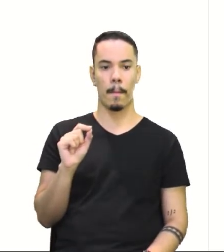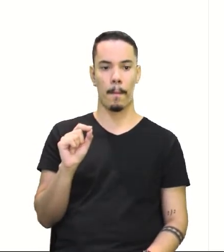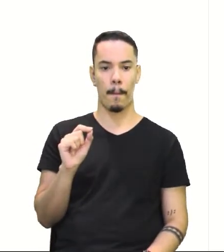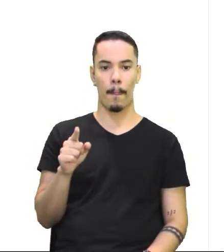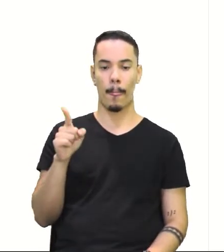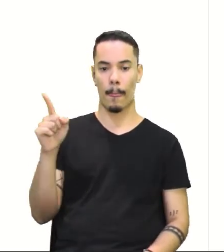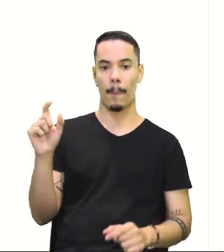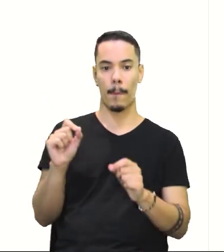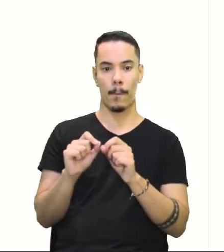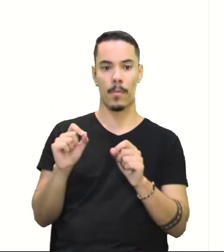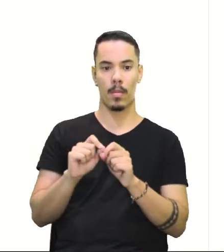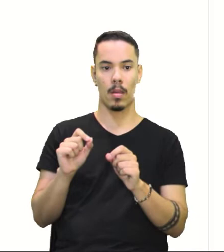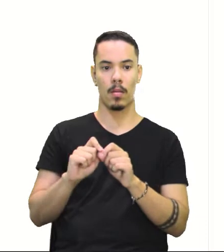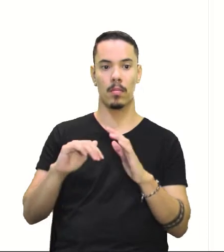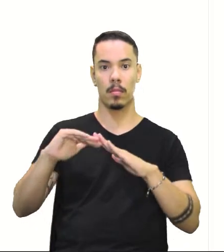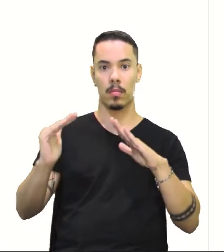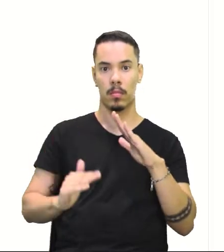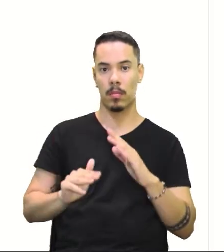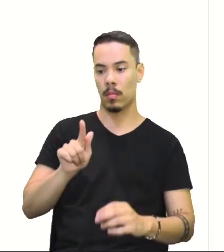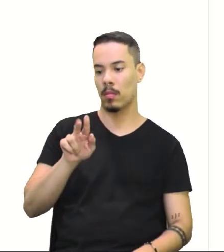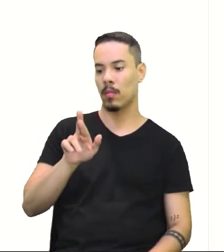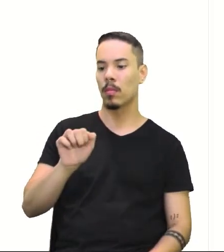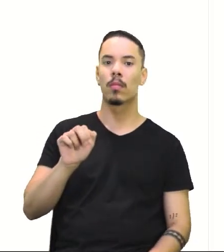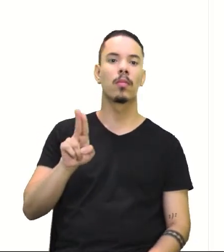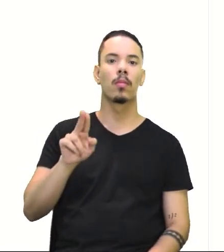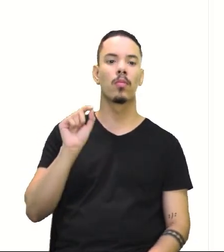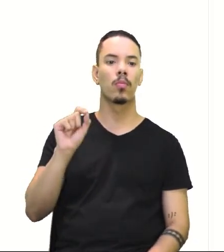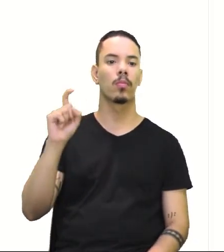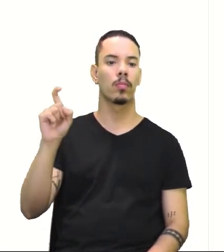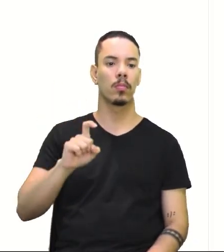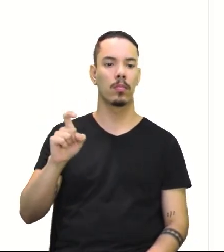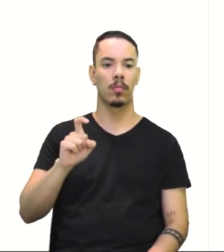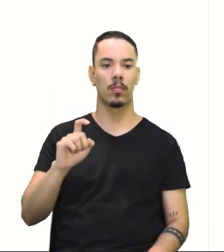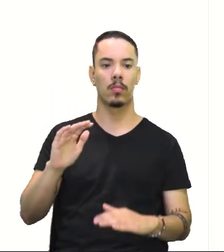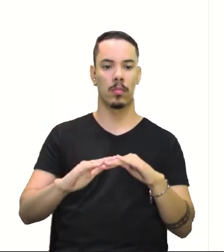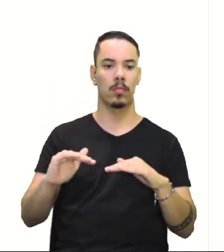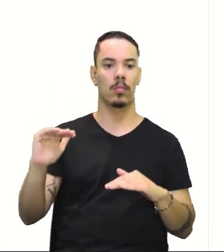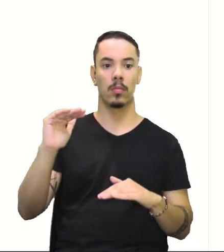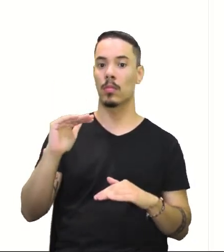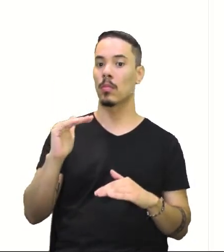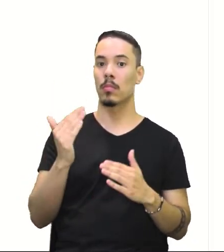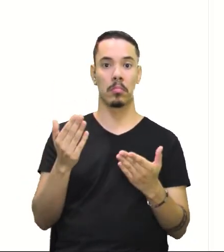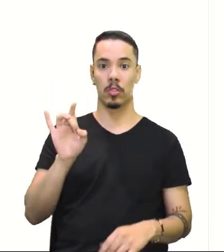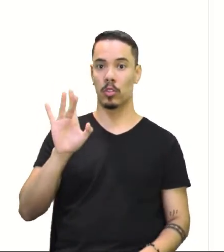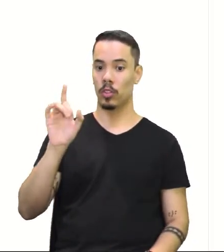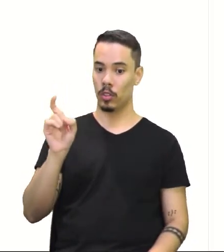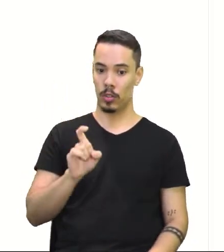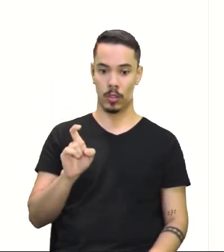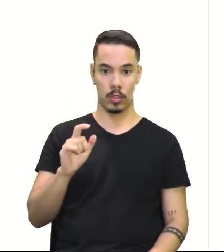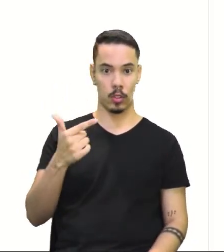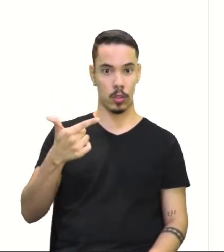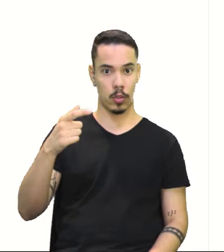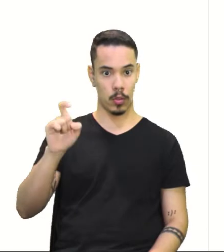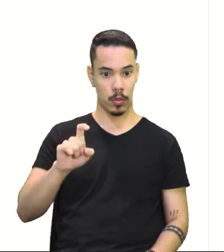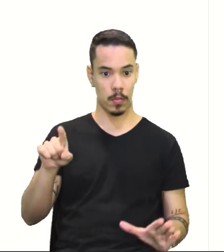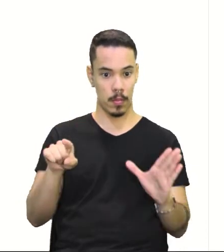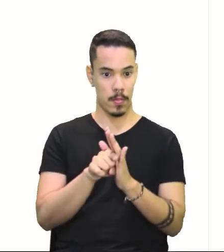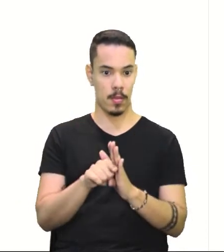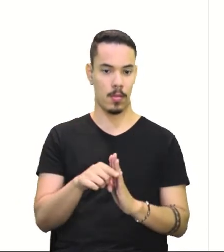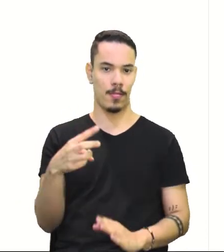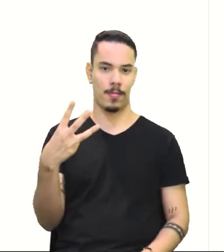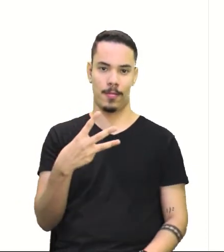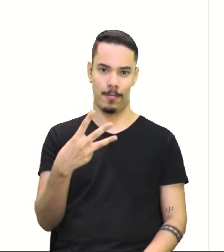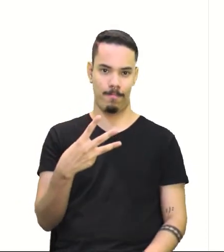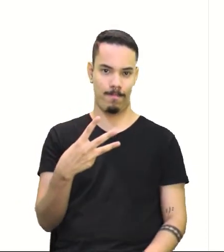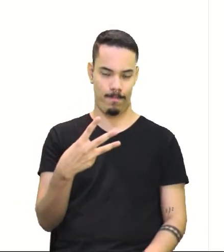vai baixar um grau, então se era x quadrado, agora vai ser x elevado a 1, Só ou x. seja, só x. 2x. 2x Menos 3.